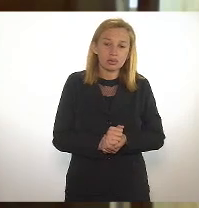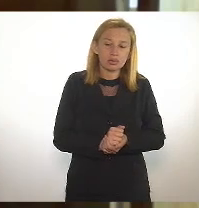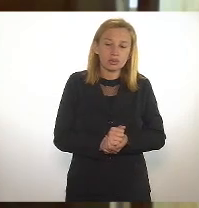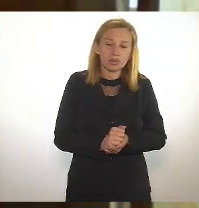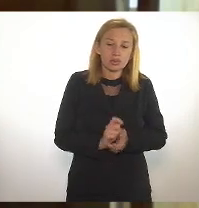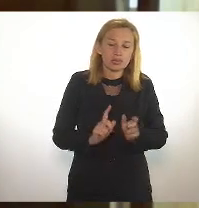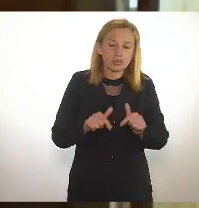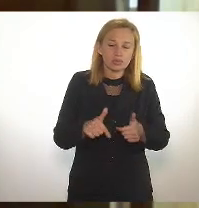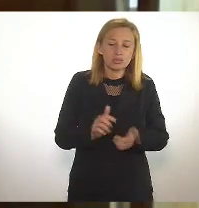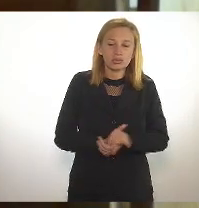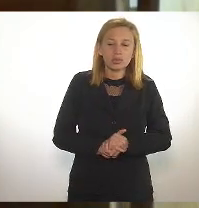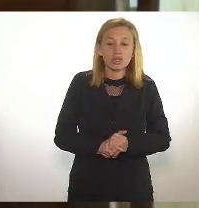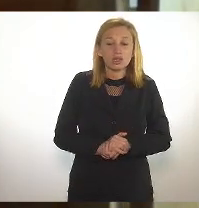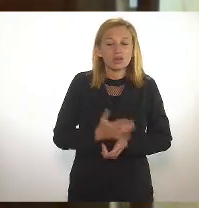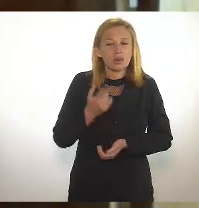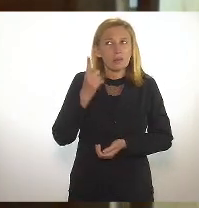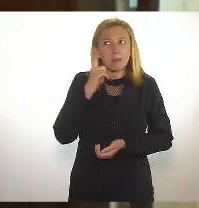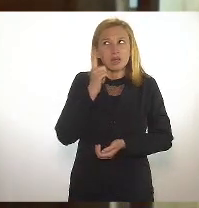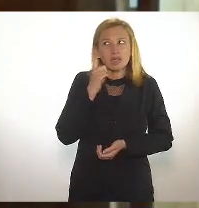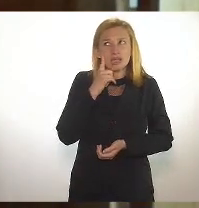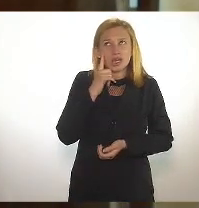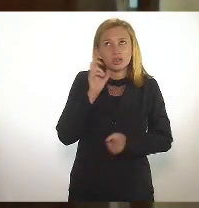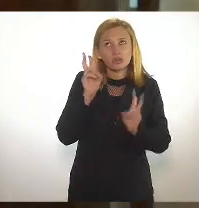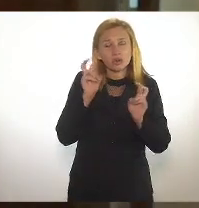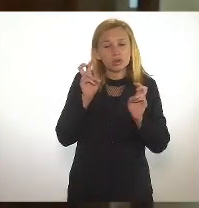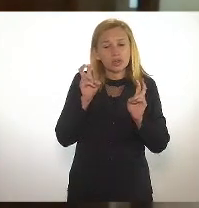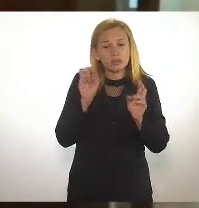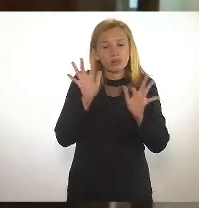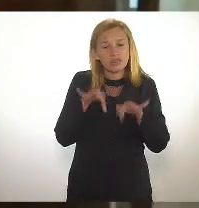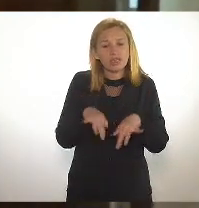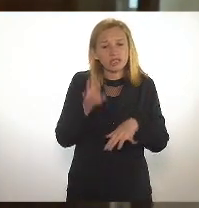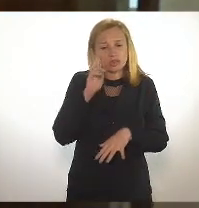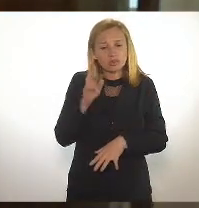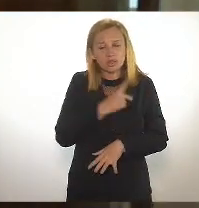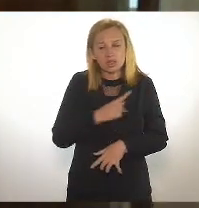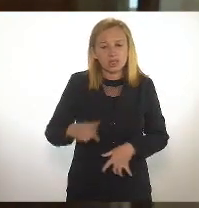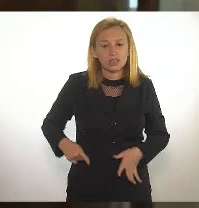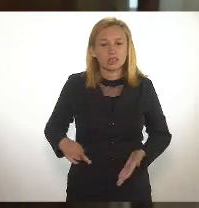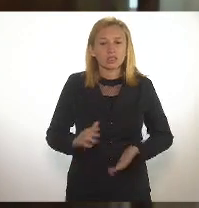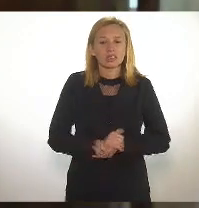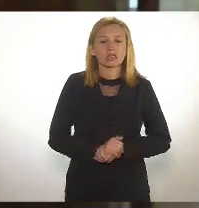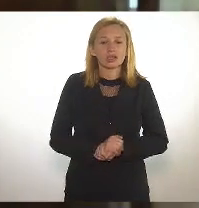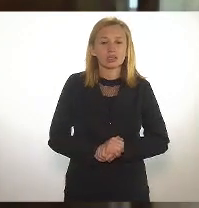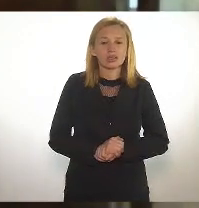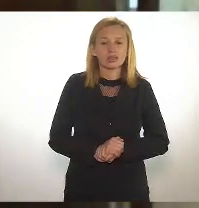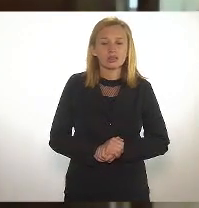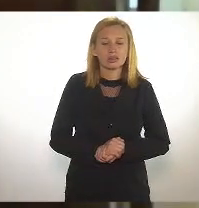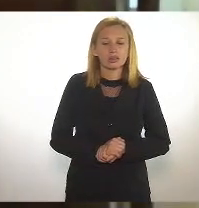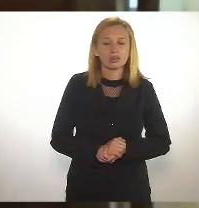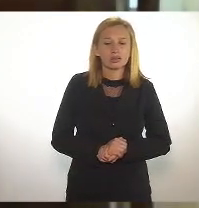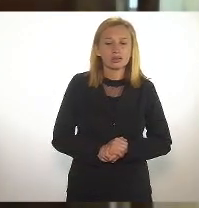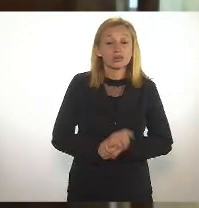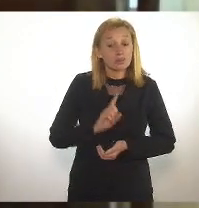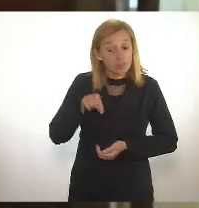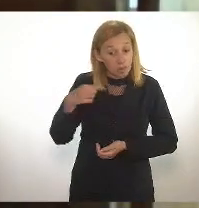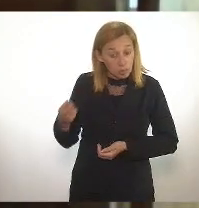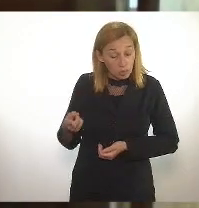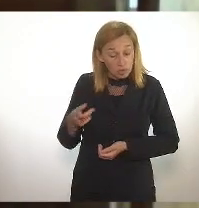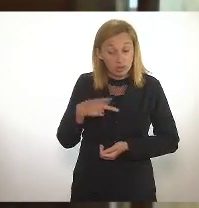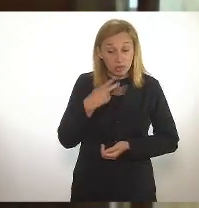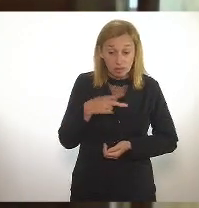que faz com que a gente pense sobre o tema. E, para concluir, senhor presidente, eu, depois do